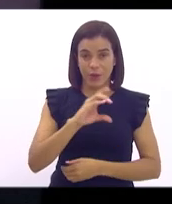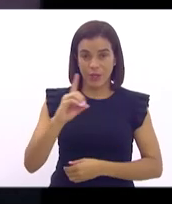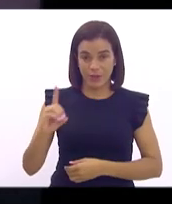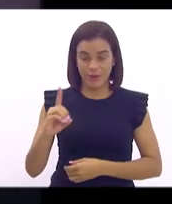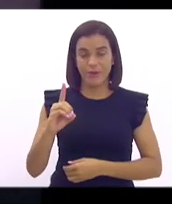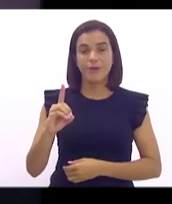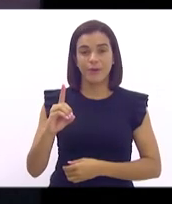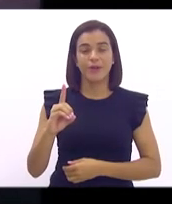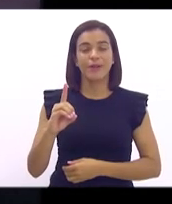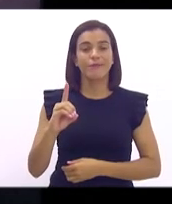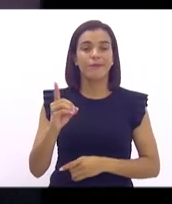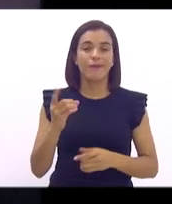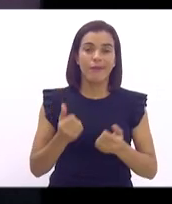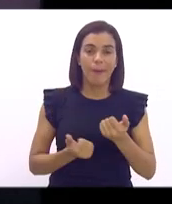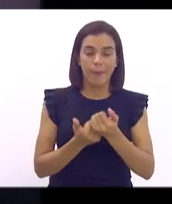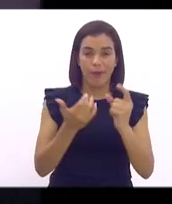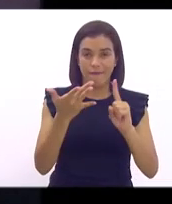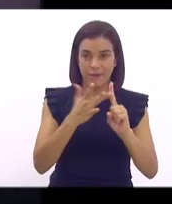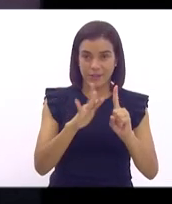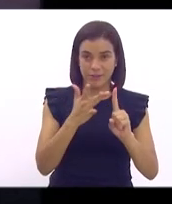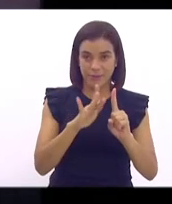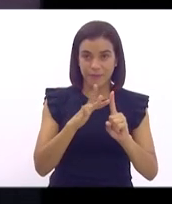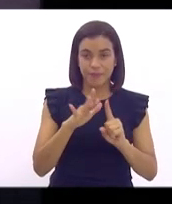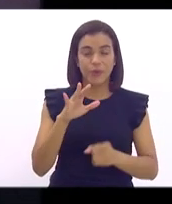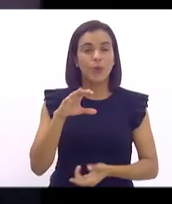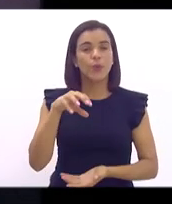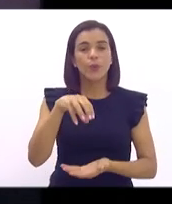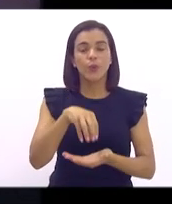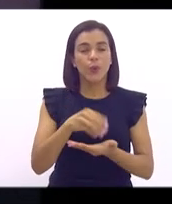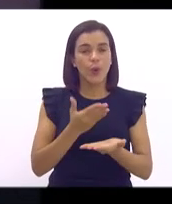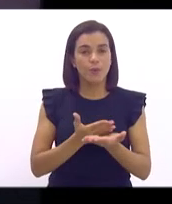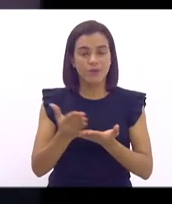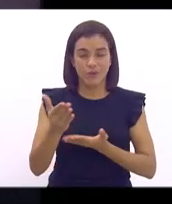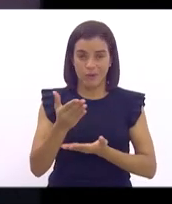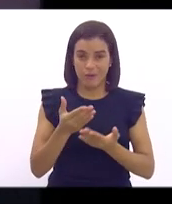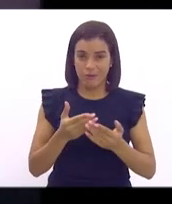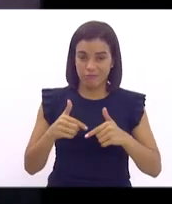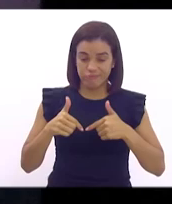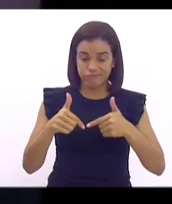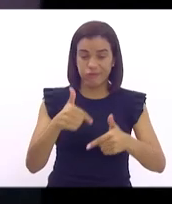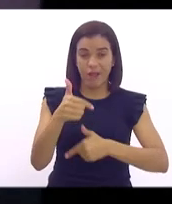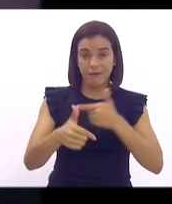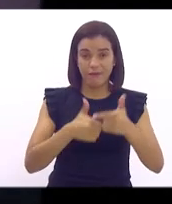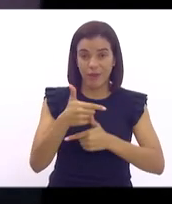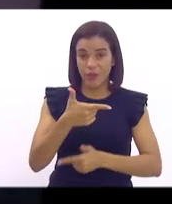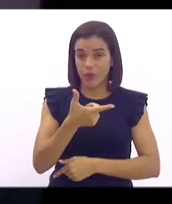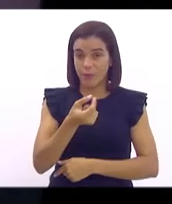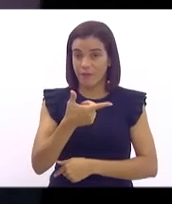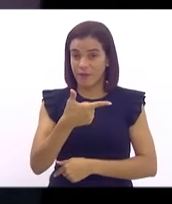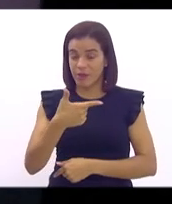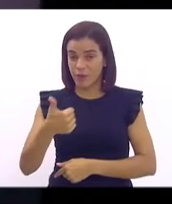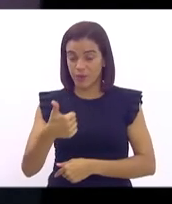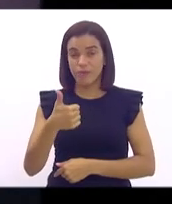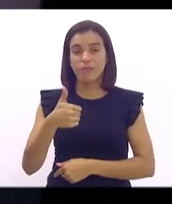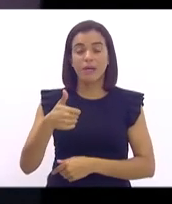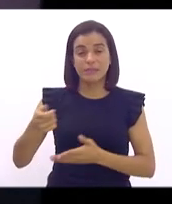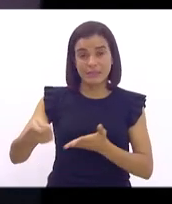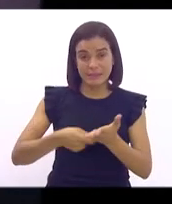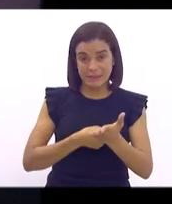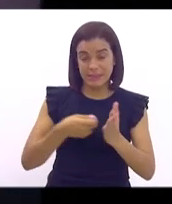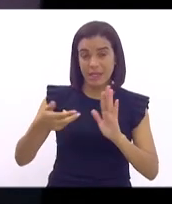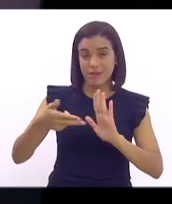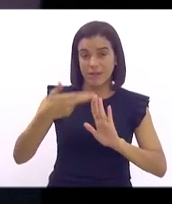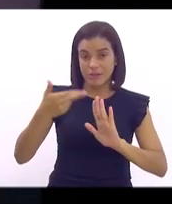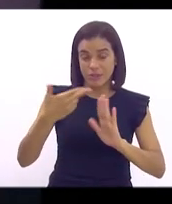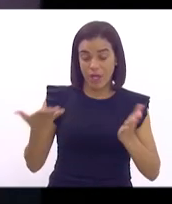Direito às Vítimas o Núcleo de Apoio às Vítimas. Né? Esse núcleo ele começou a funcionar ainda no ano de 2021, mas a resolução ela é assinada em 2 de junho